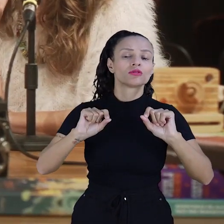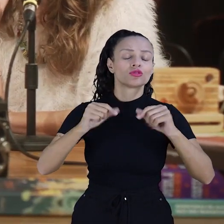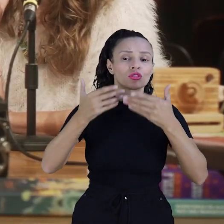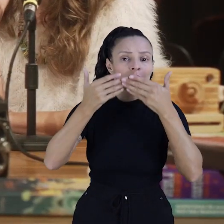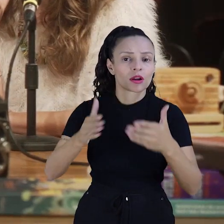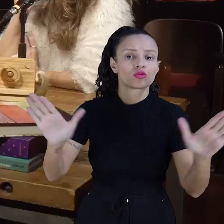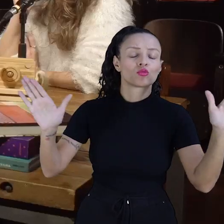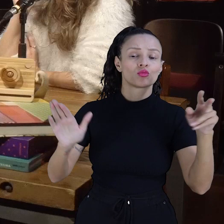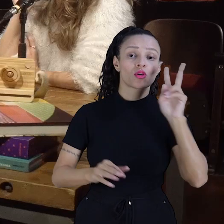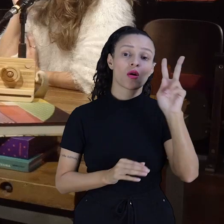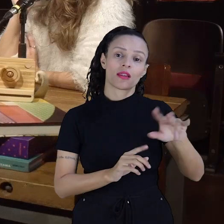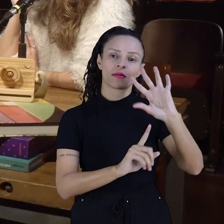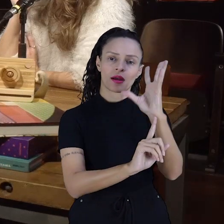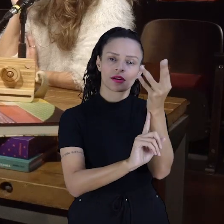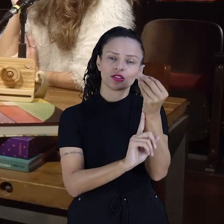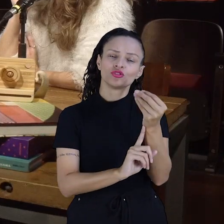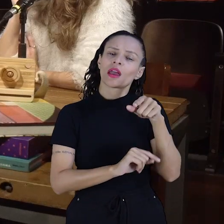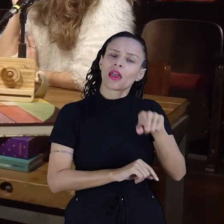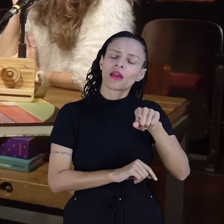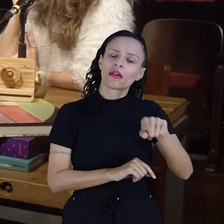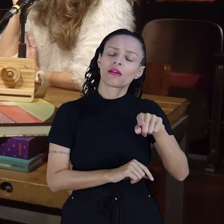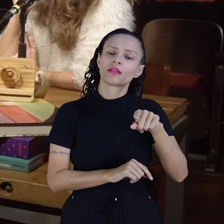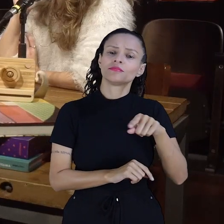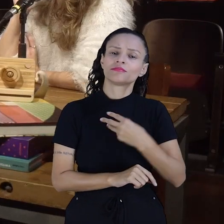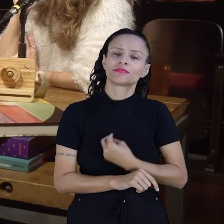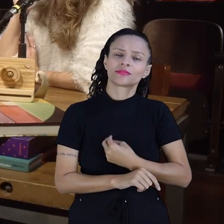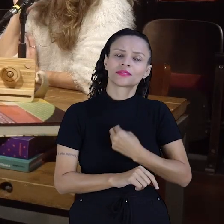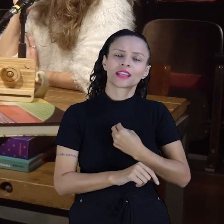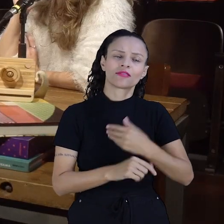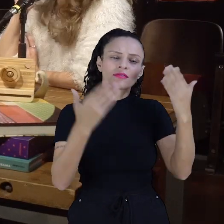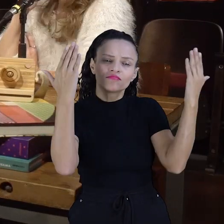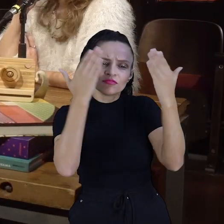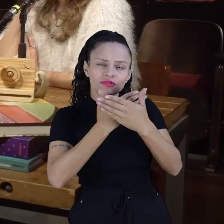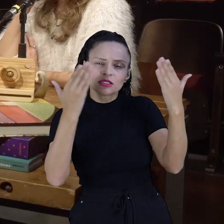movimento de abertura, né, desse olhar para a arte, que estava tão